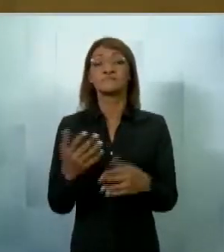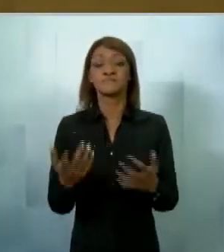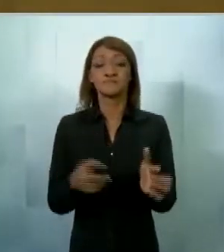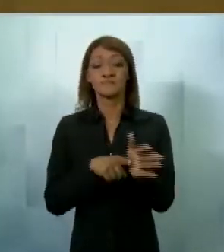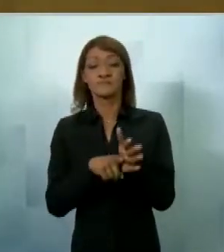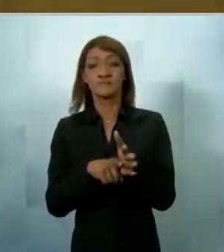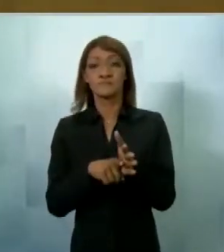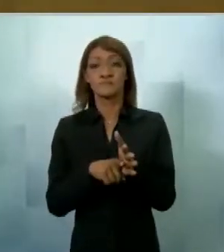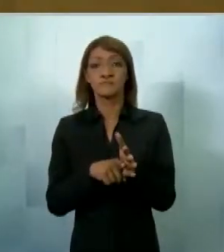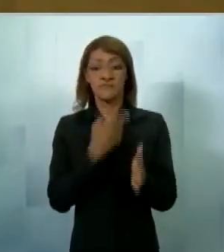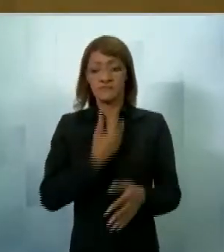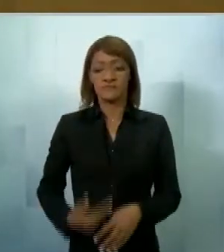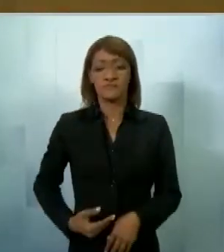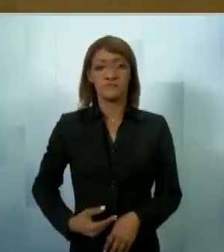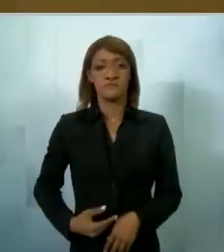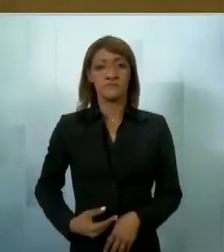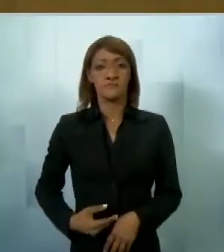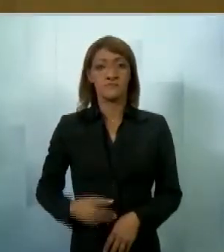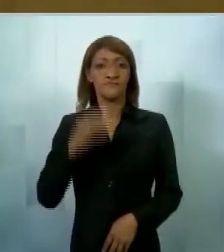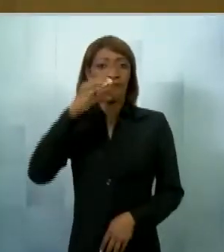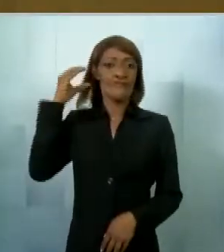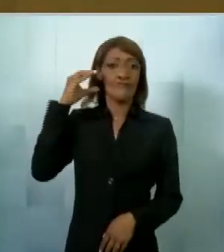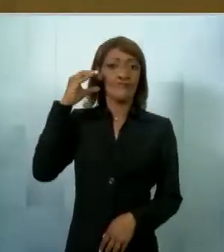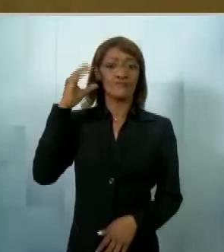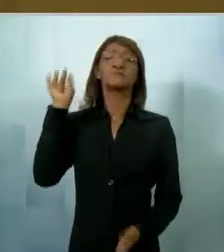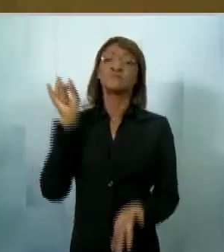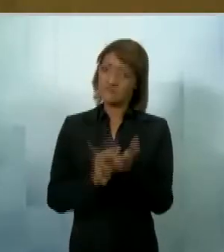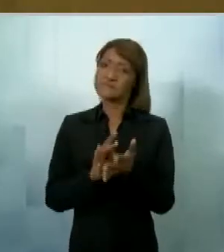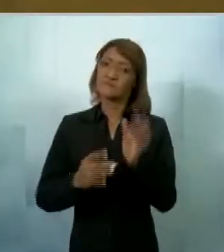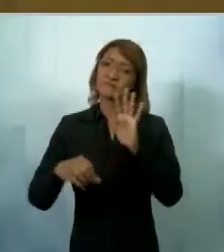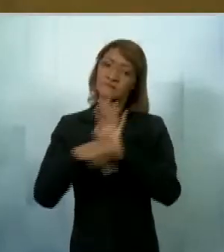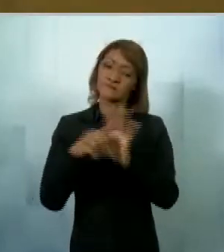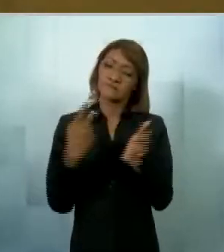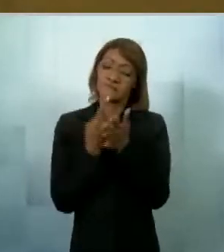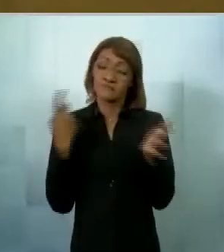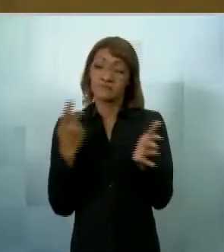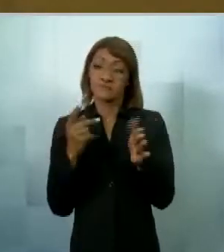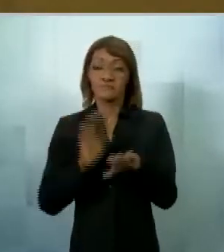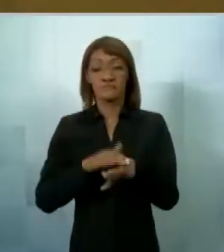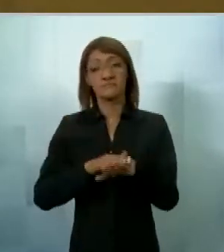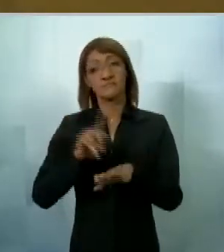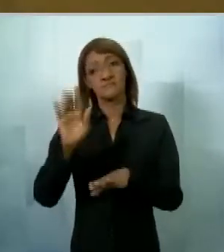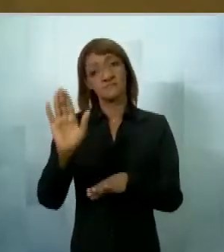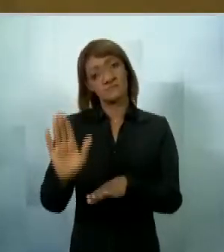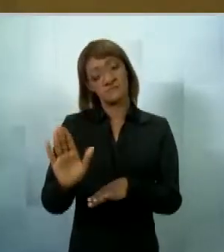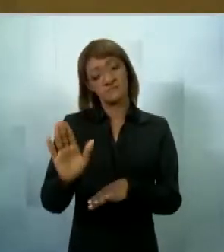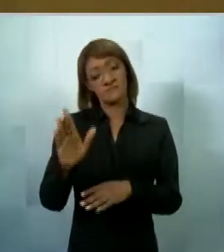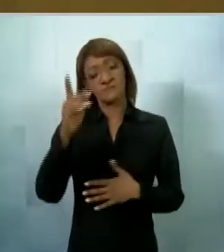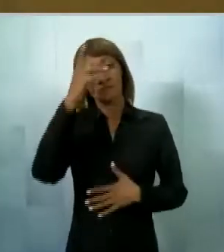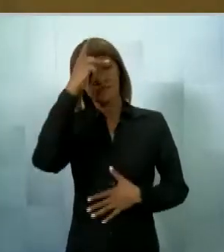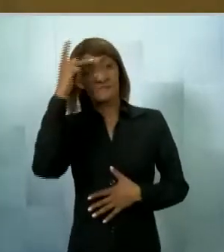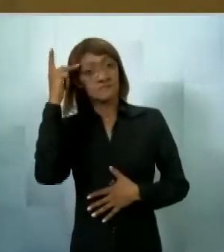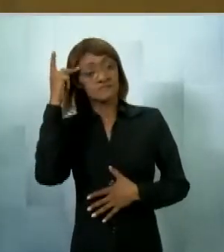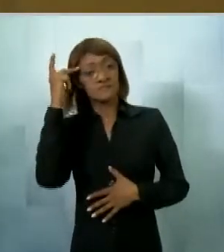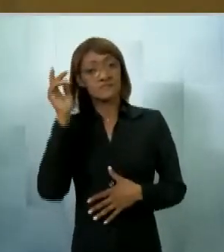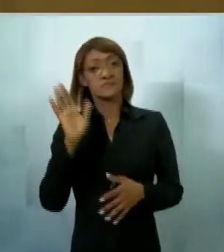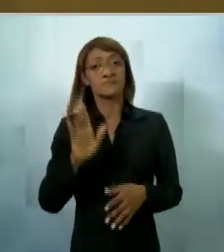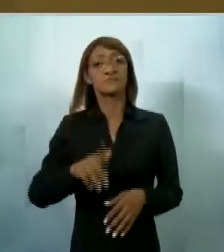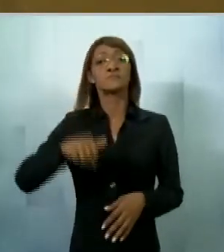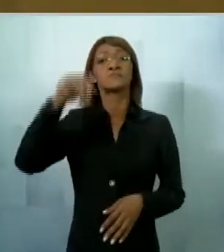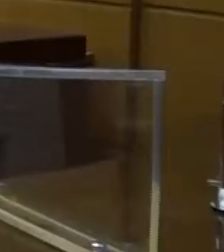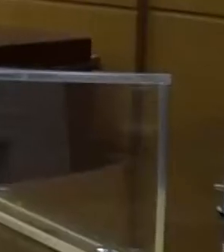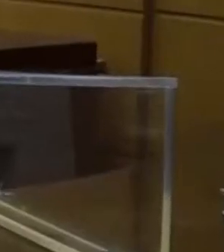federal calado, o crime ocorreu de fato e aí cabe às pessoas a se perguntarem, quem